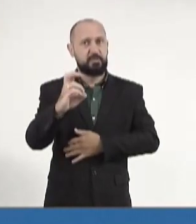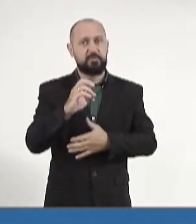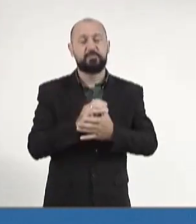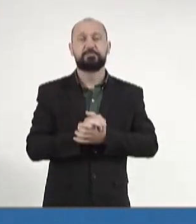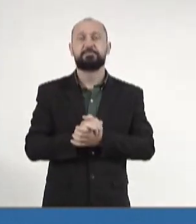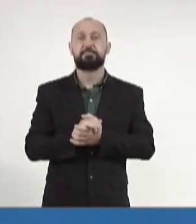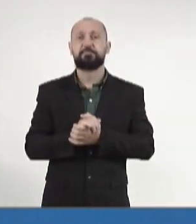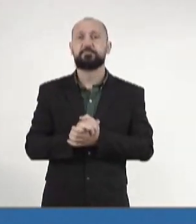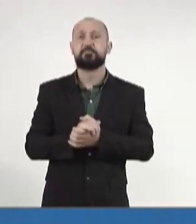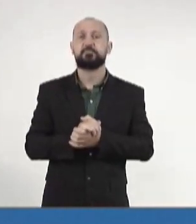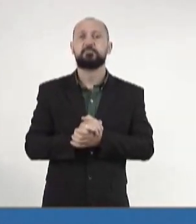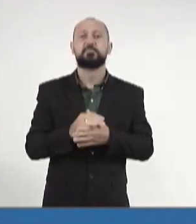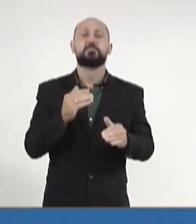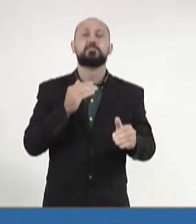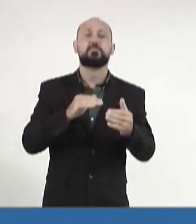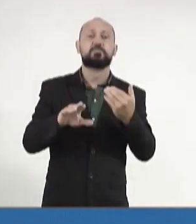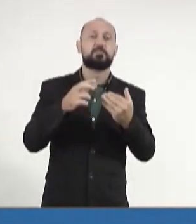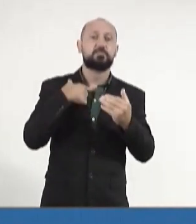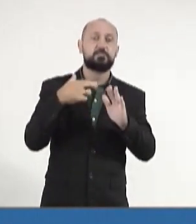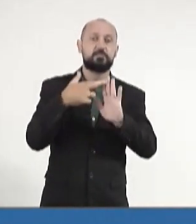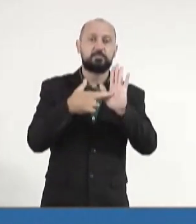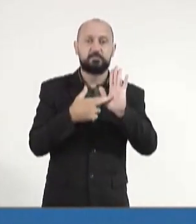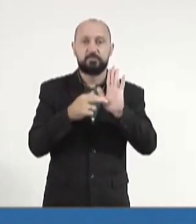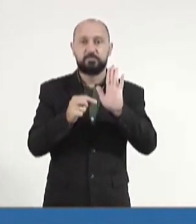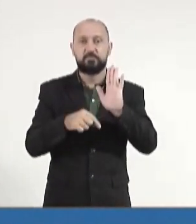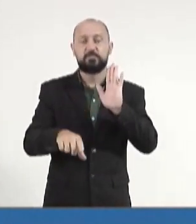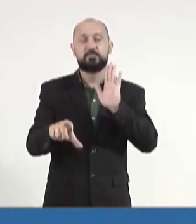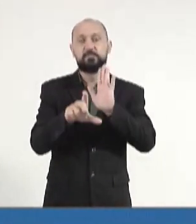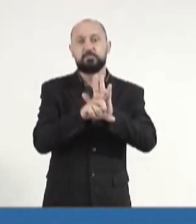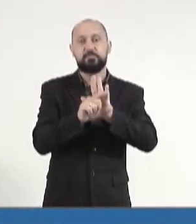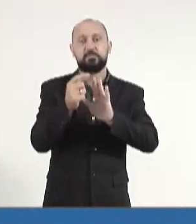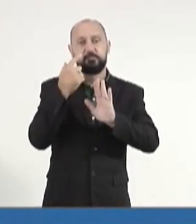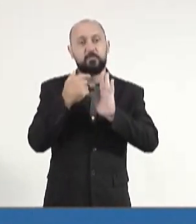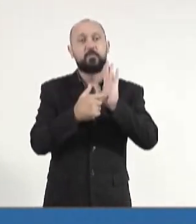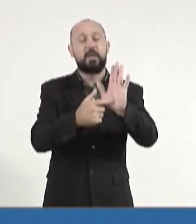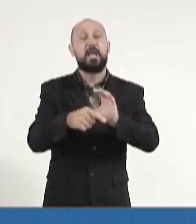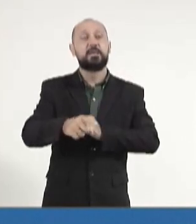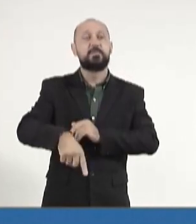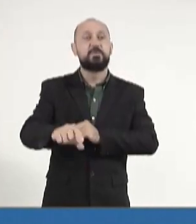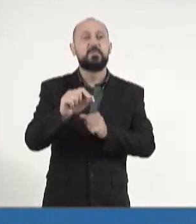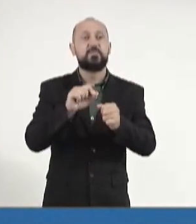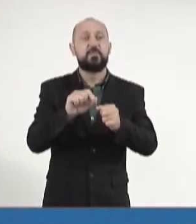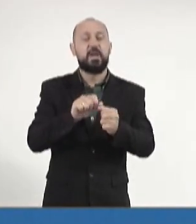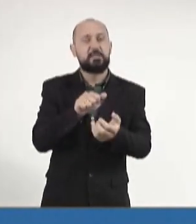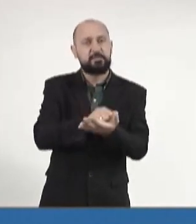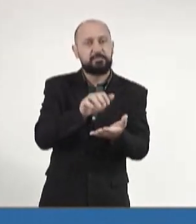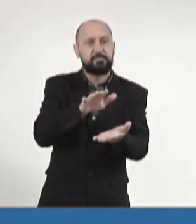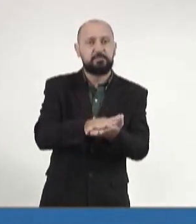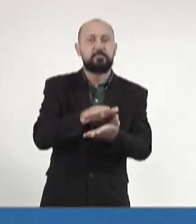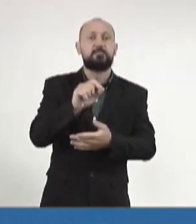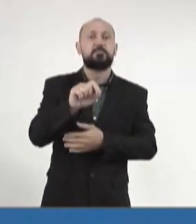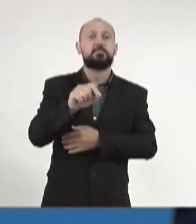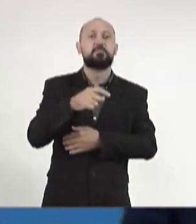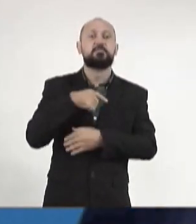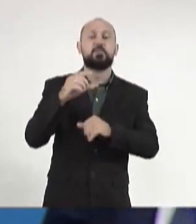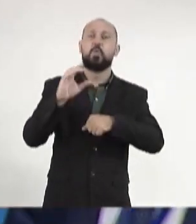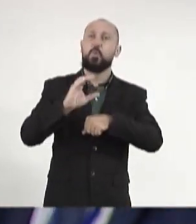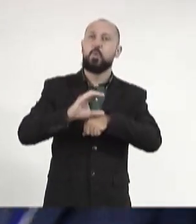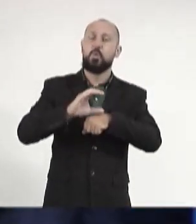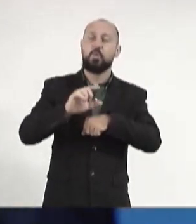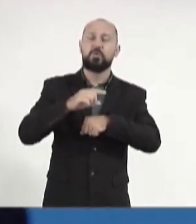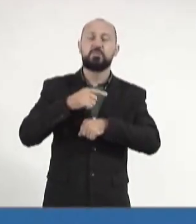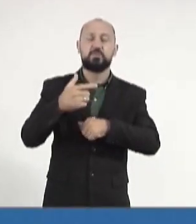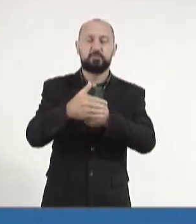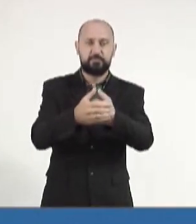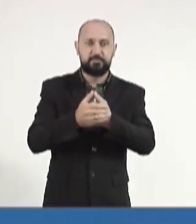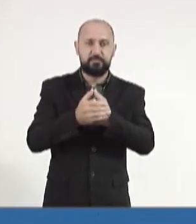5º. O descumprimento das disposições desta lei sujeitará o infrator às penalidades previstas no Código de Defesa